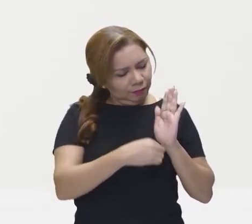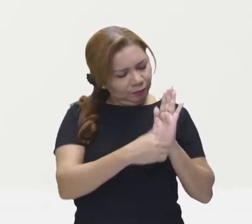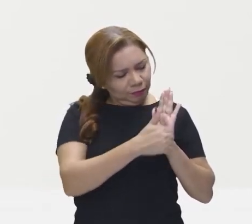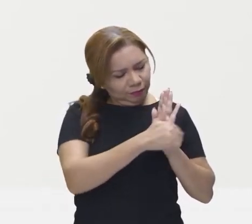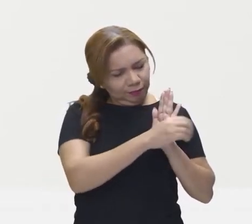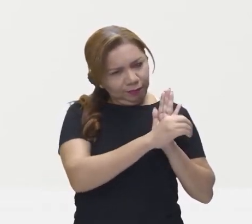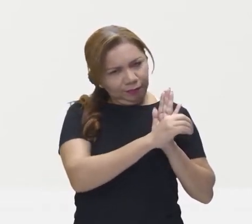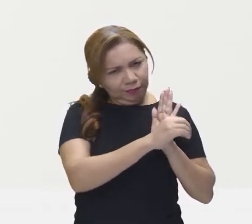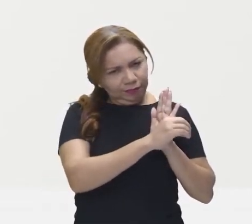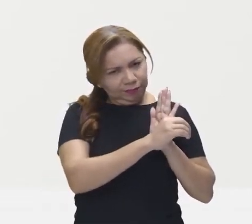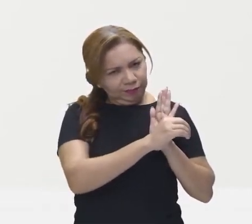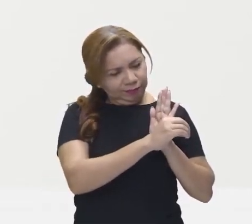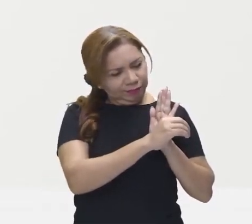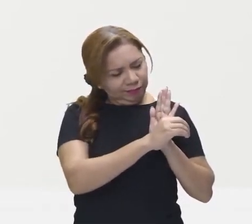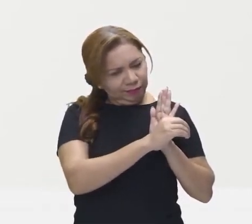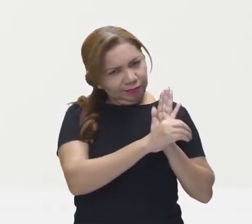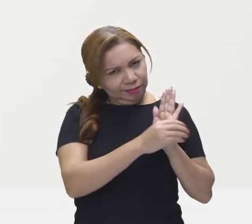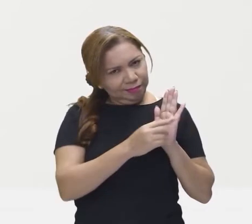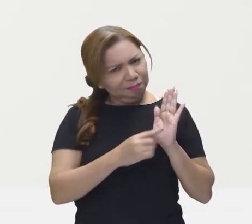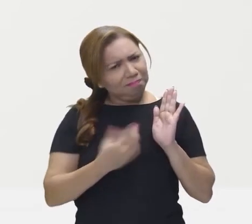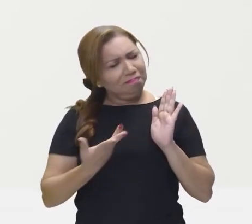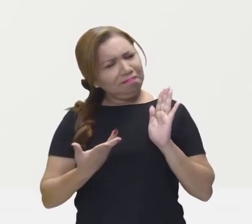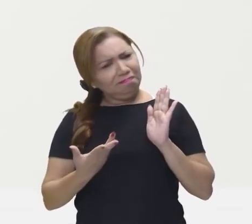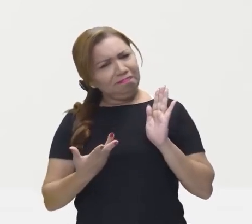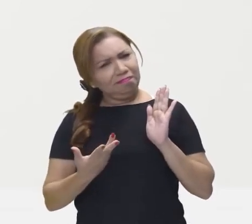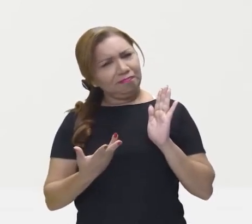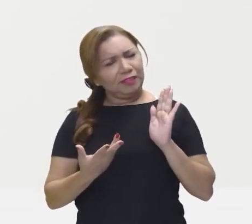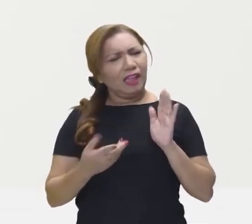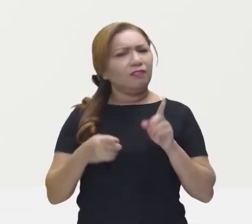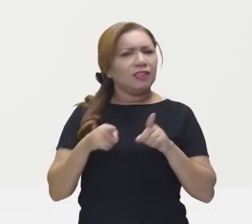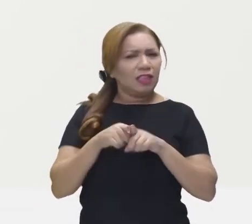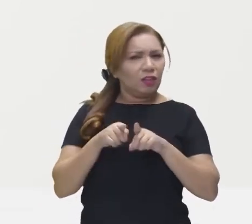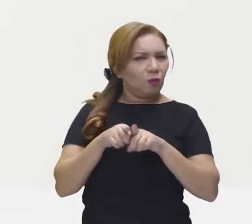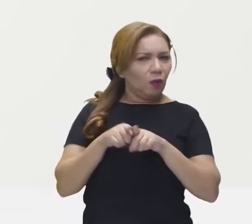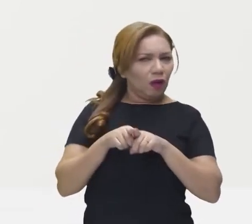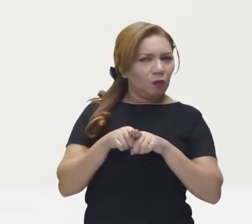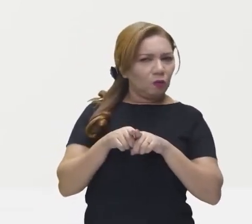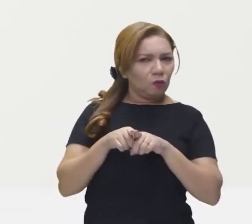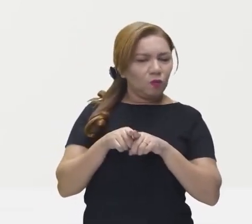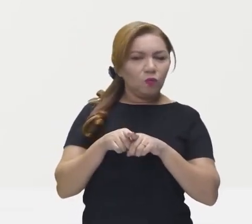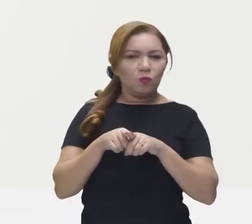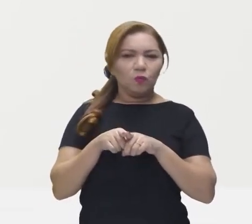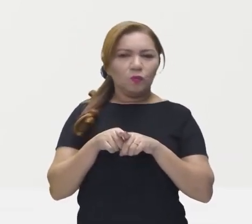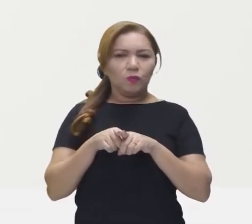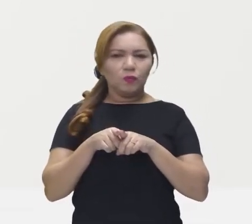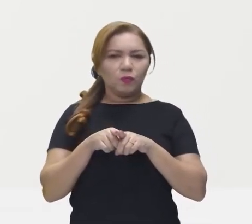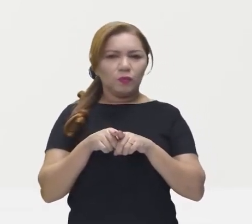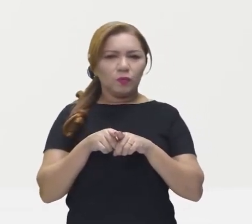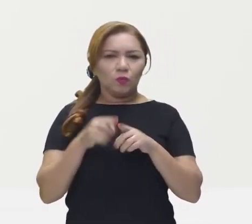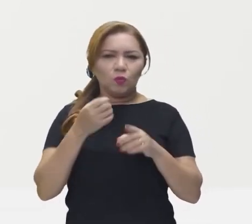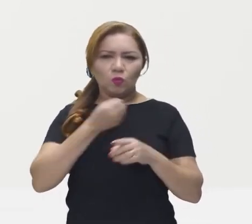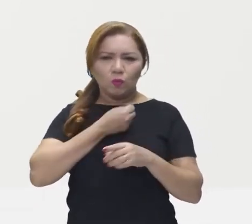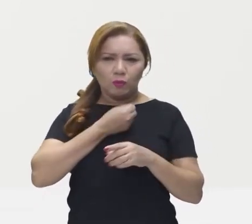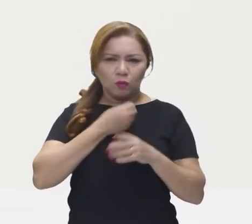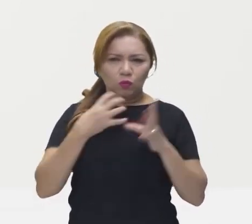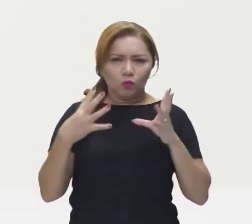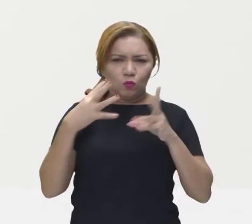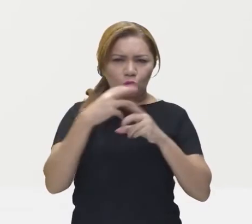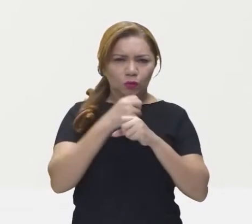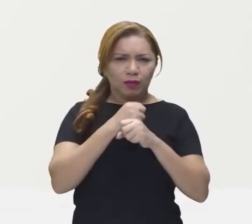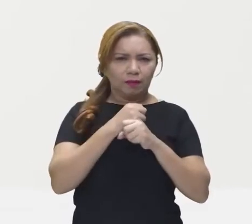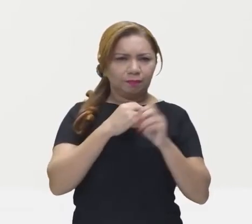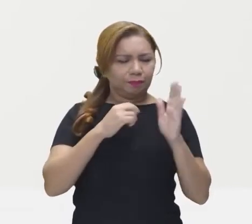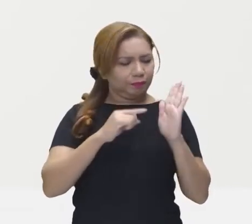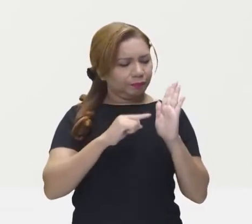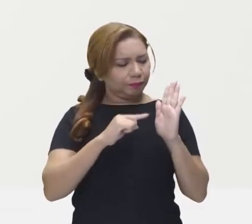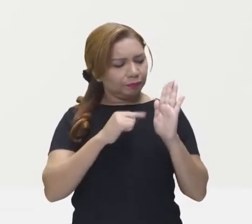Será que vai dar o mesmo valor, Glaucio? Então, eu tenho 200, eu tenho esse 200 aqui, vou somar